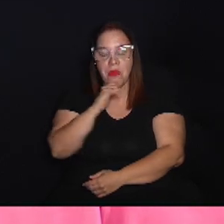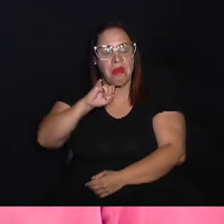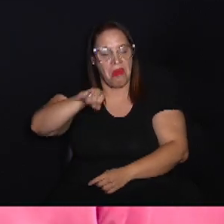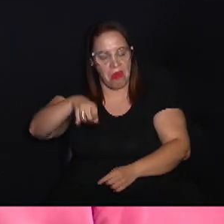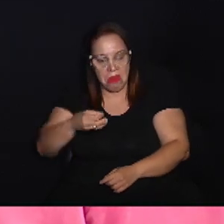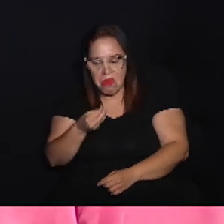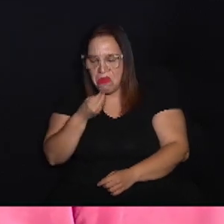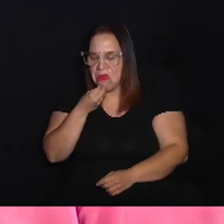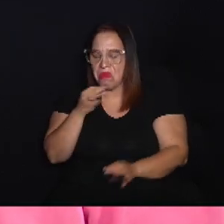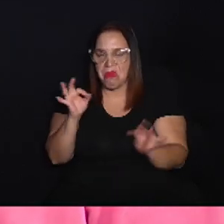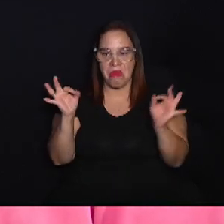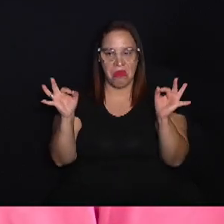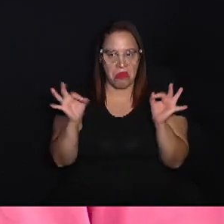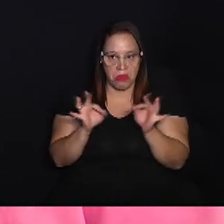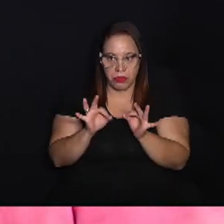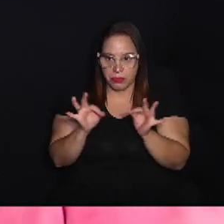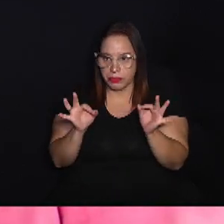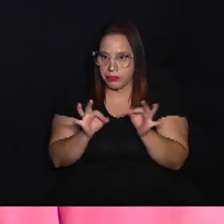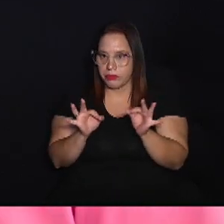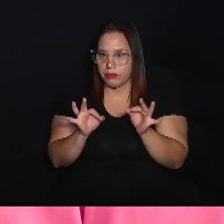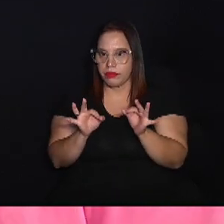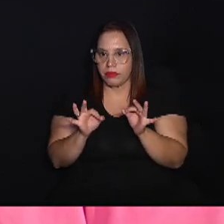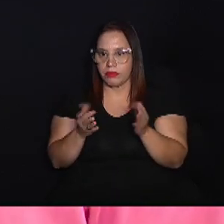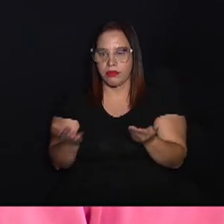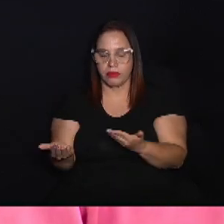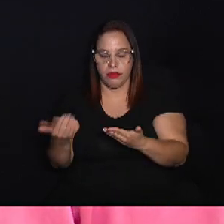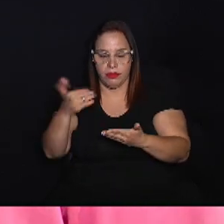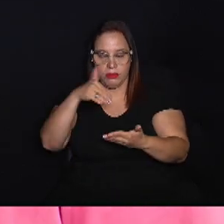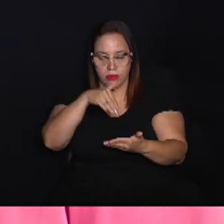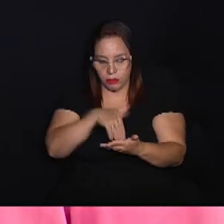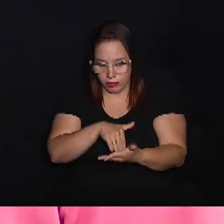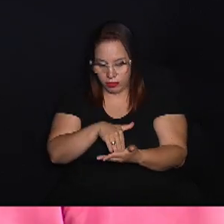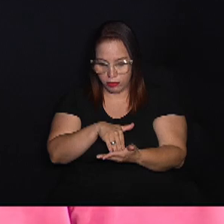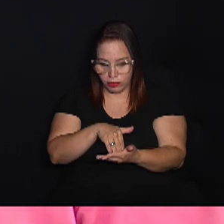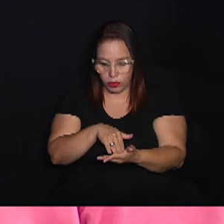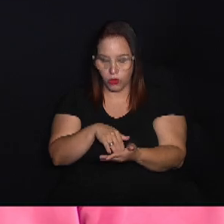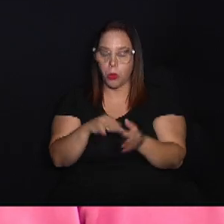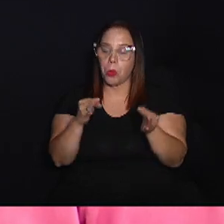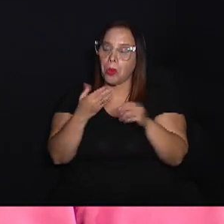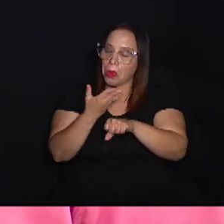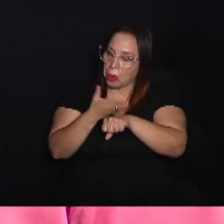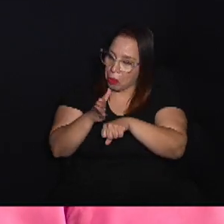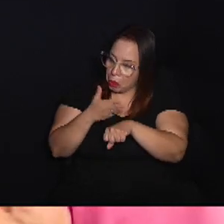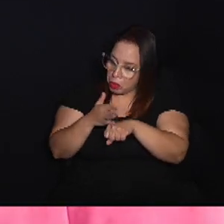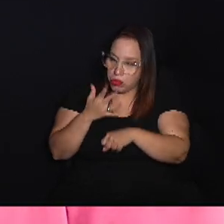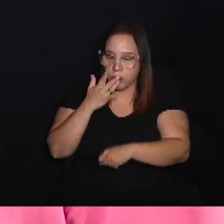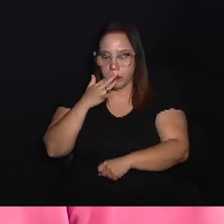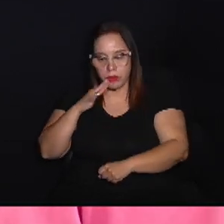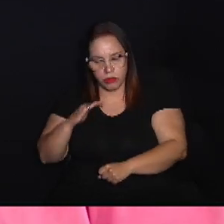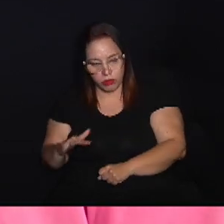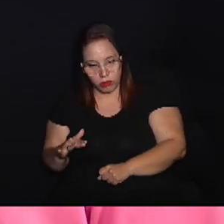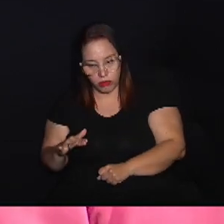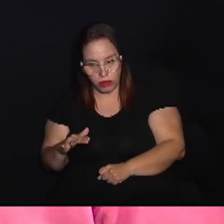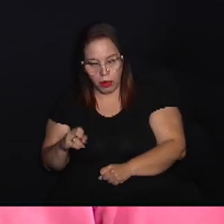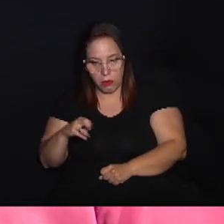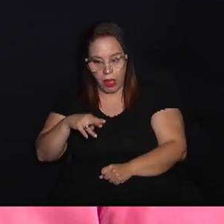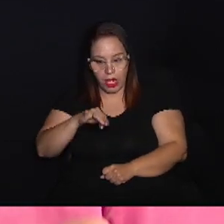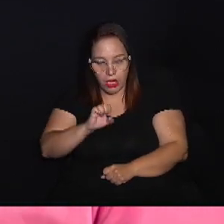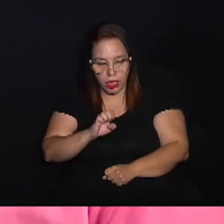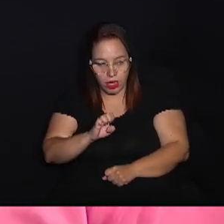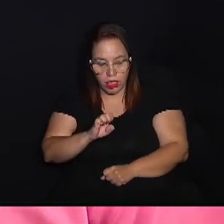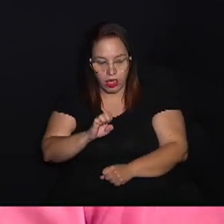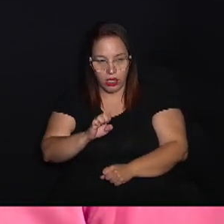oportunidade ímpar a gente estar trazendo isso de uma forma bem prática para as crianças, um mestre que